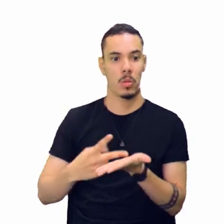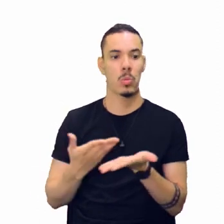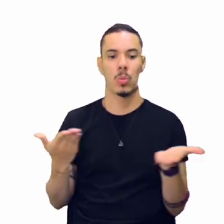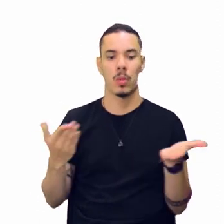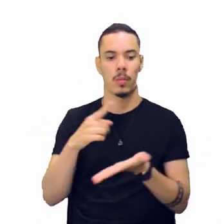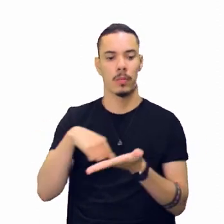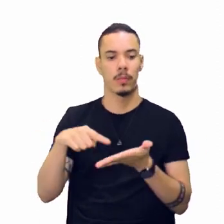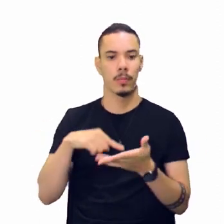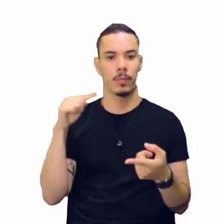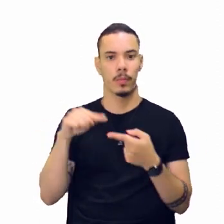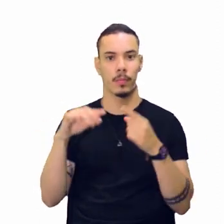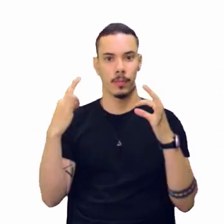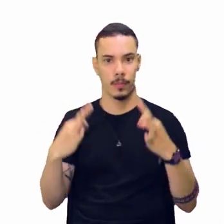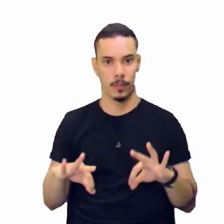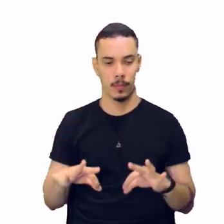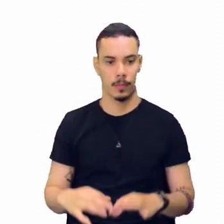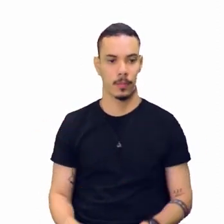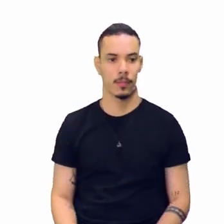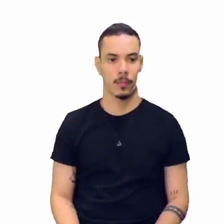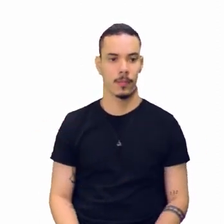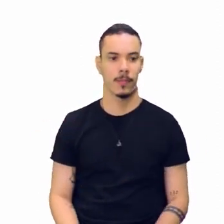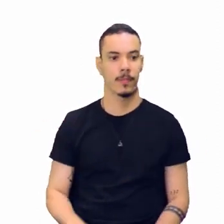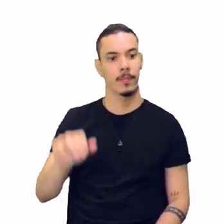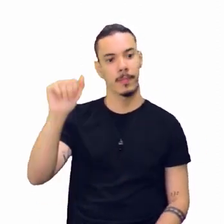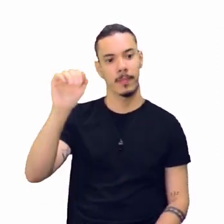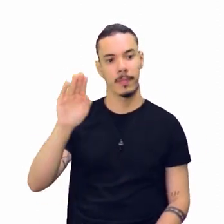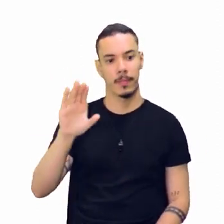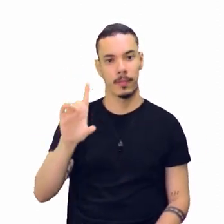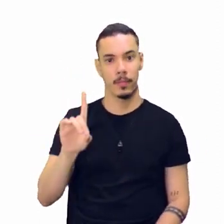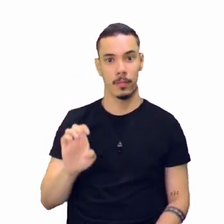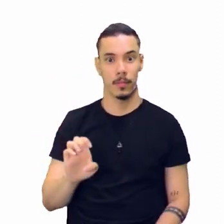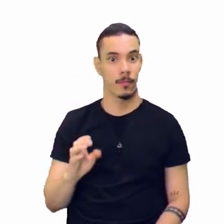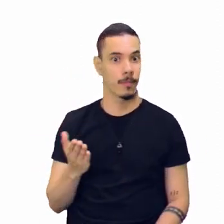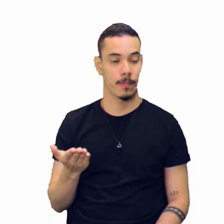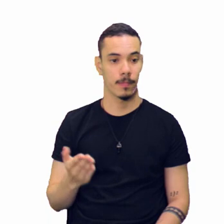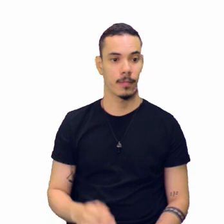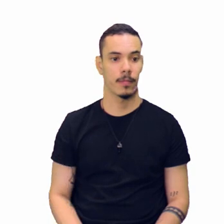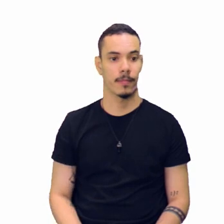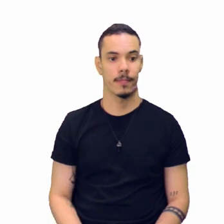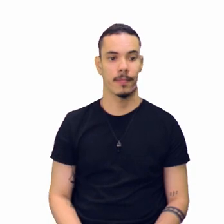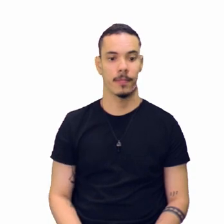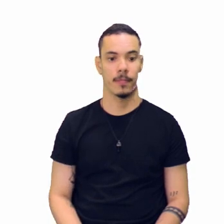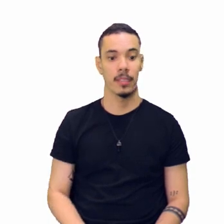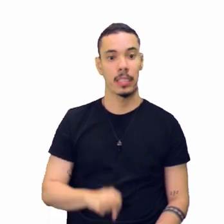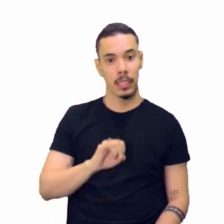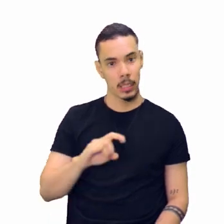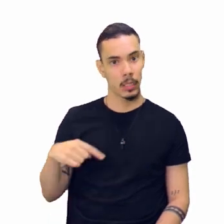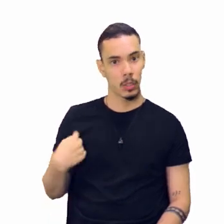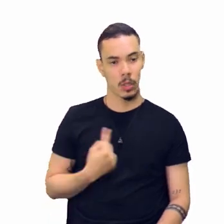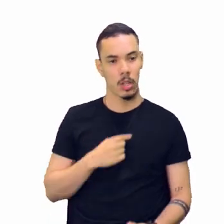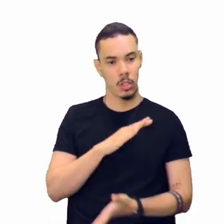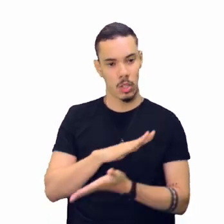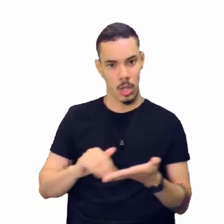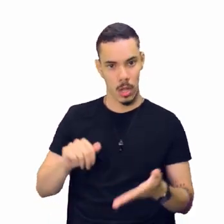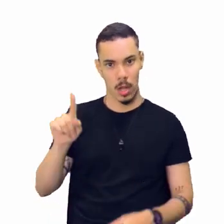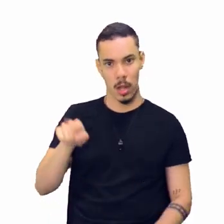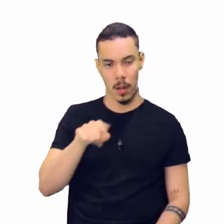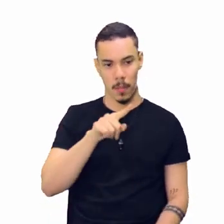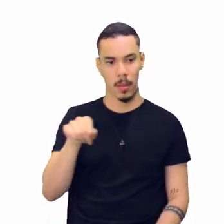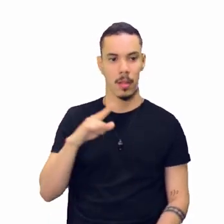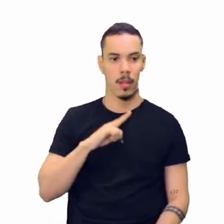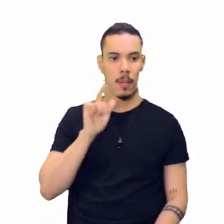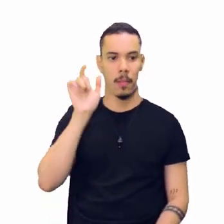a alternativa, Amadinho? A, B, C, D ou E? Se a gente vai por eliminação, nós temos aqui a